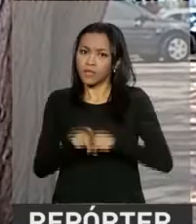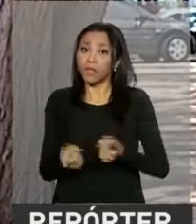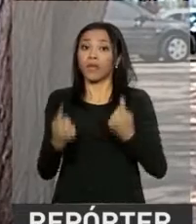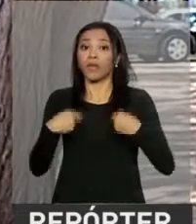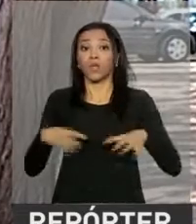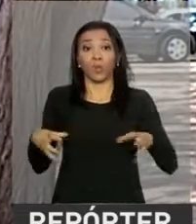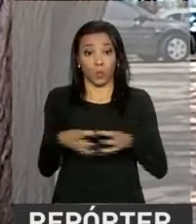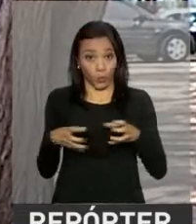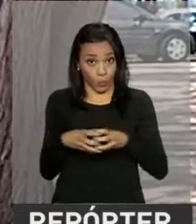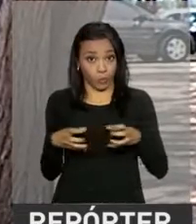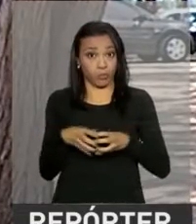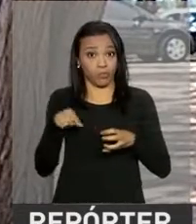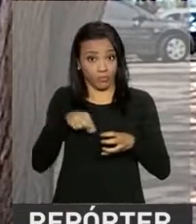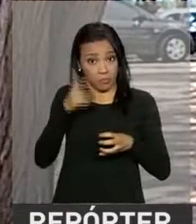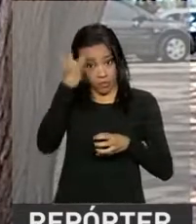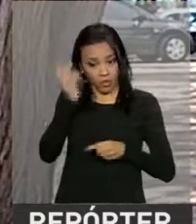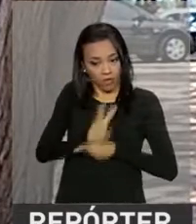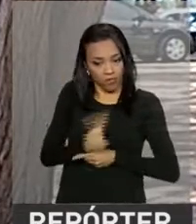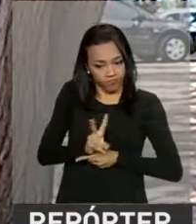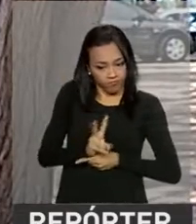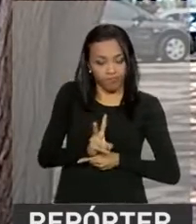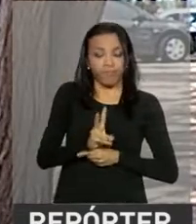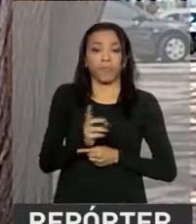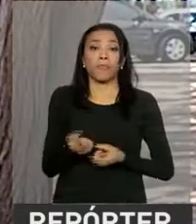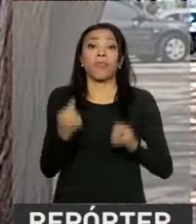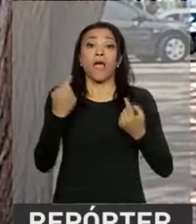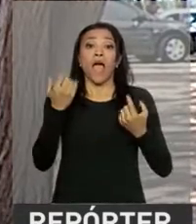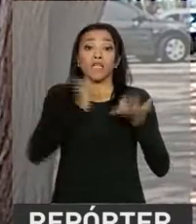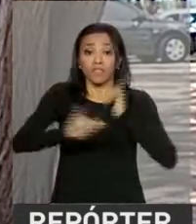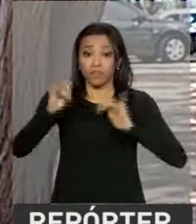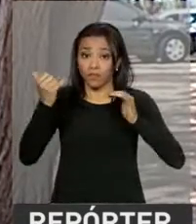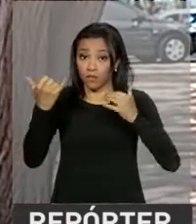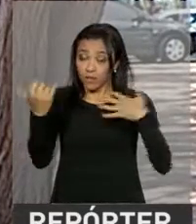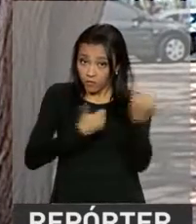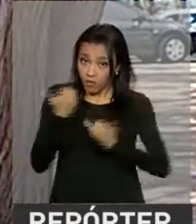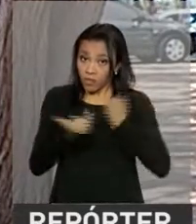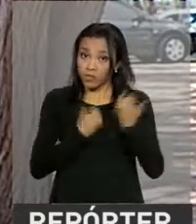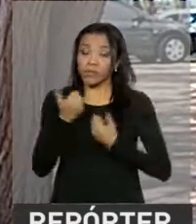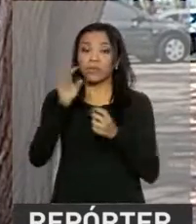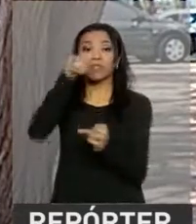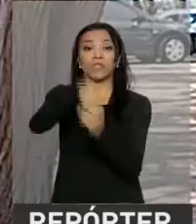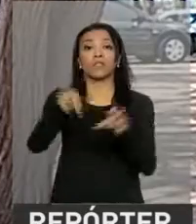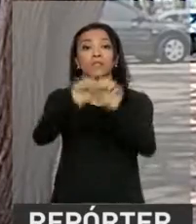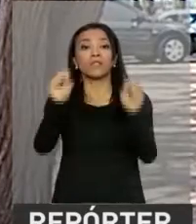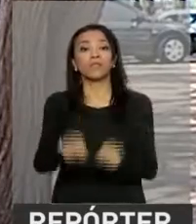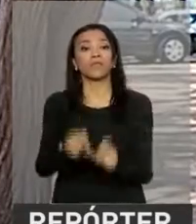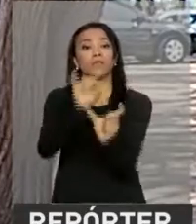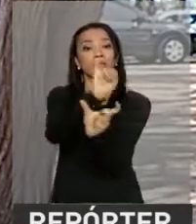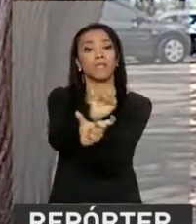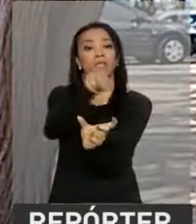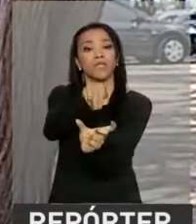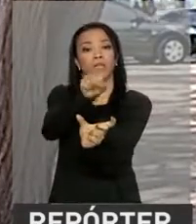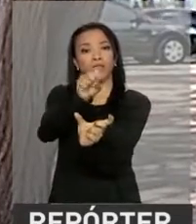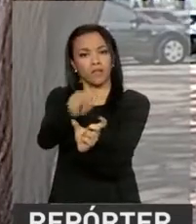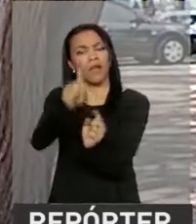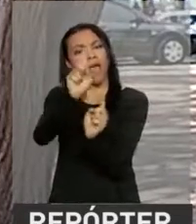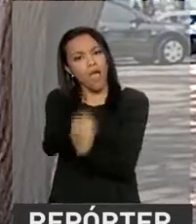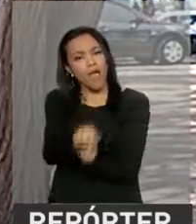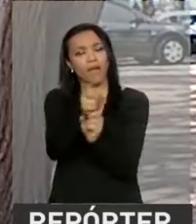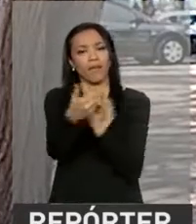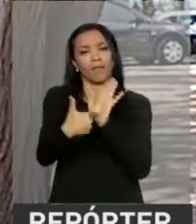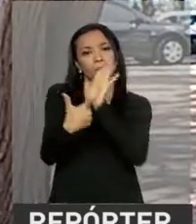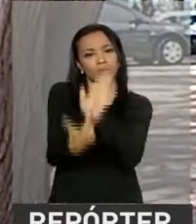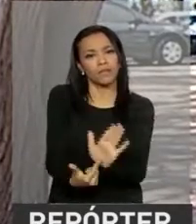desses médicos as informações do sistema do inss serão comparadas com documentos e exames apresentados